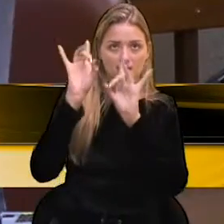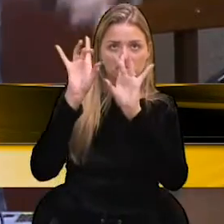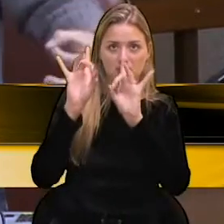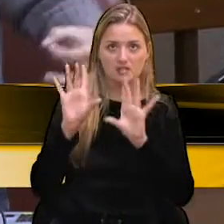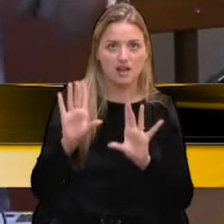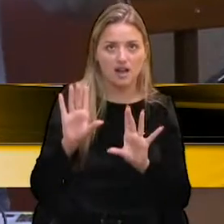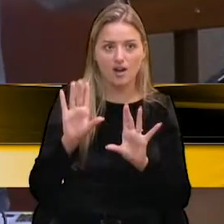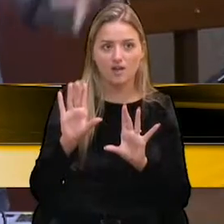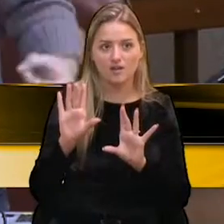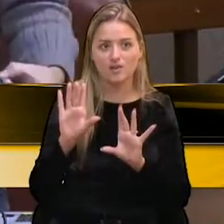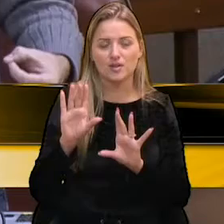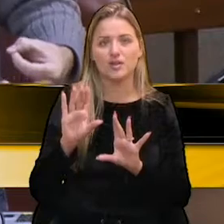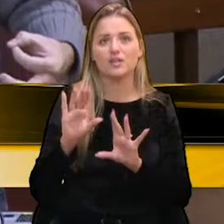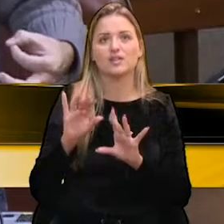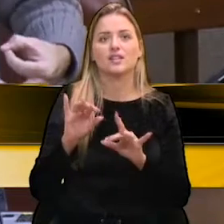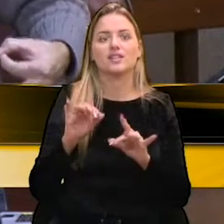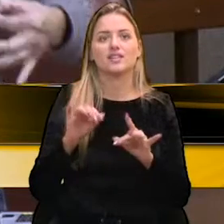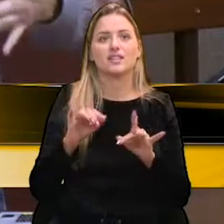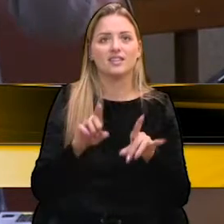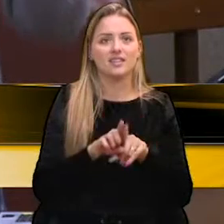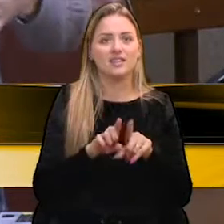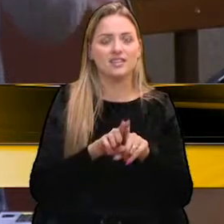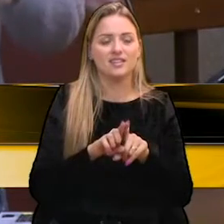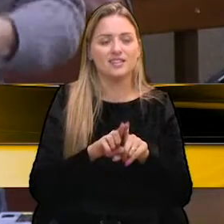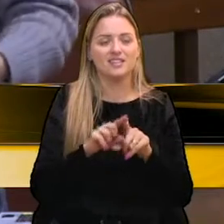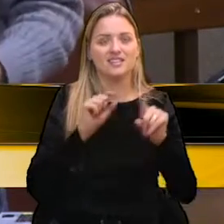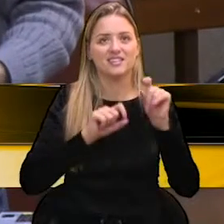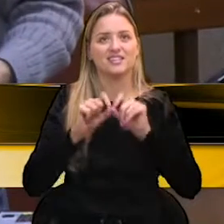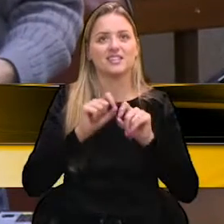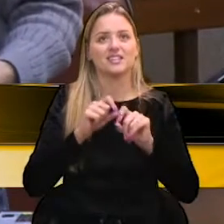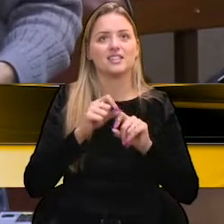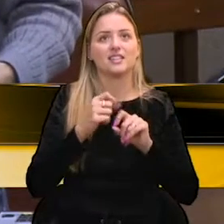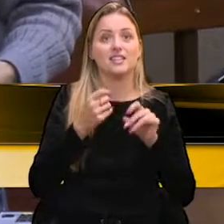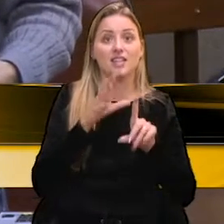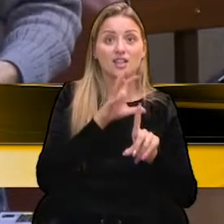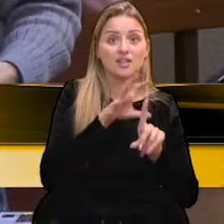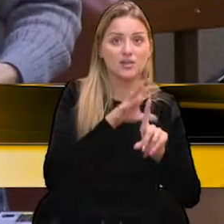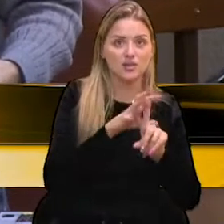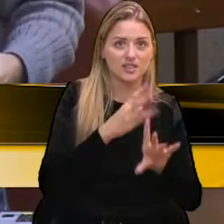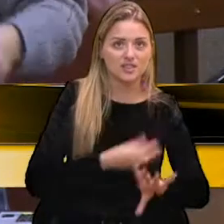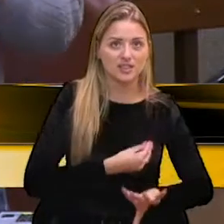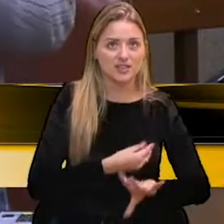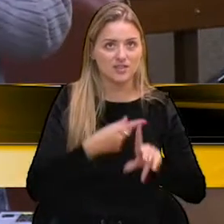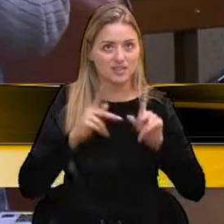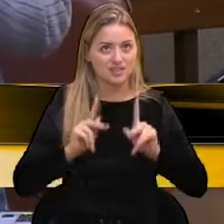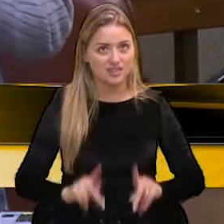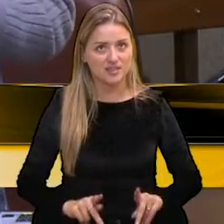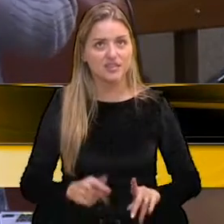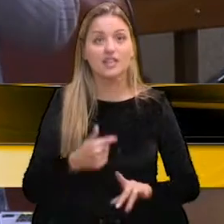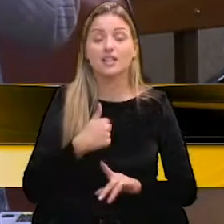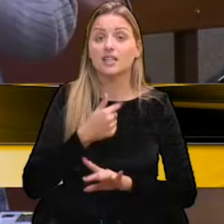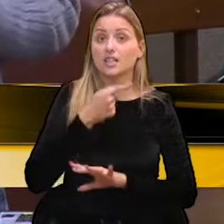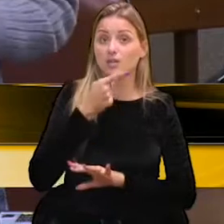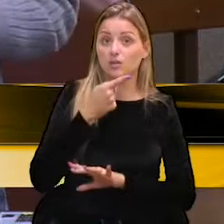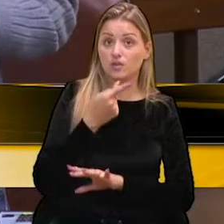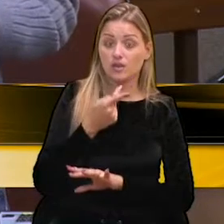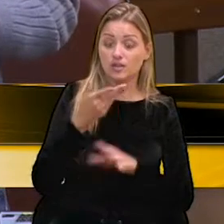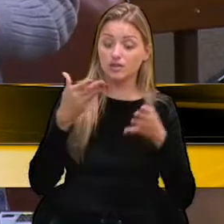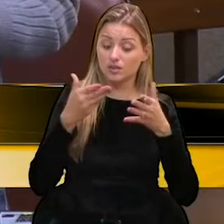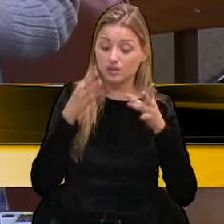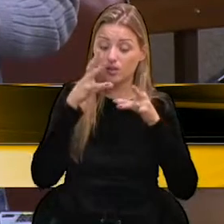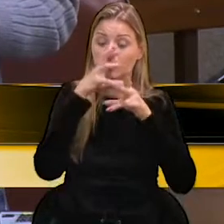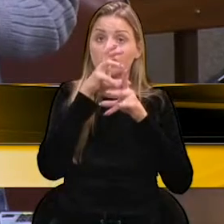venho para falar de assuntos da nossa cidade e que impactam diretamente a vida do cidadão. E aqui eu estou falando um assunto dos